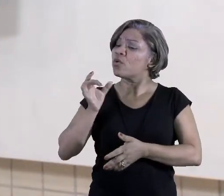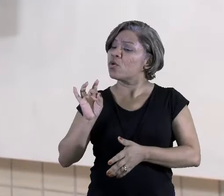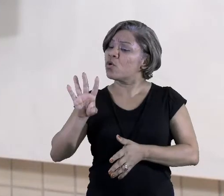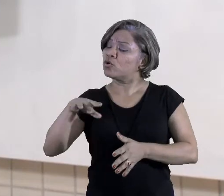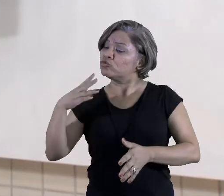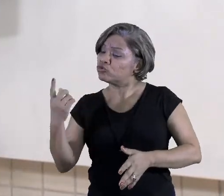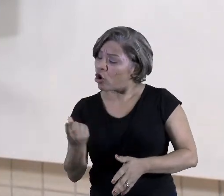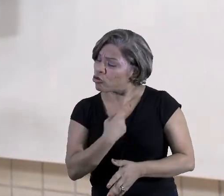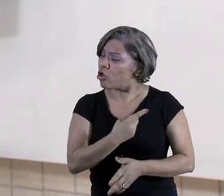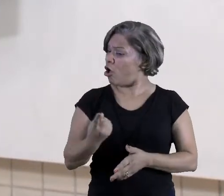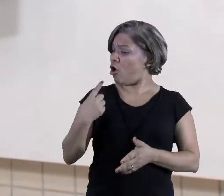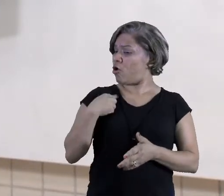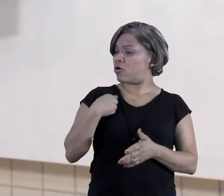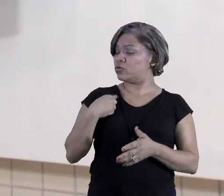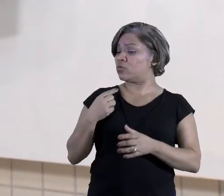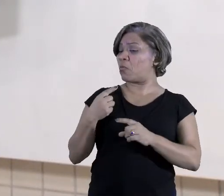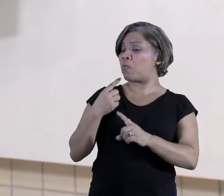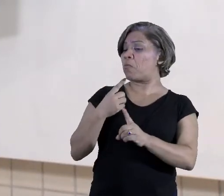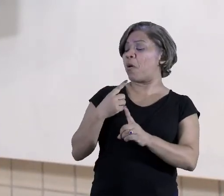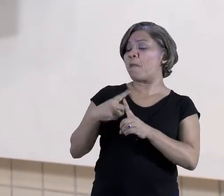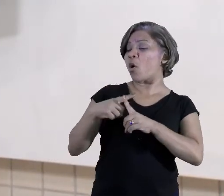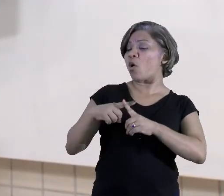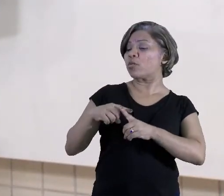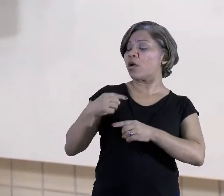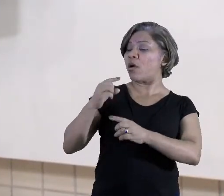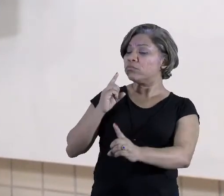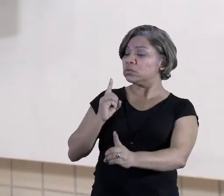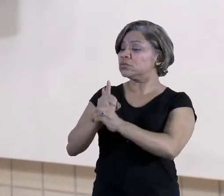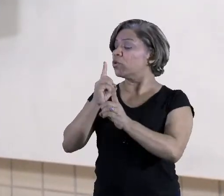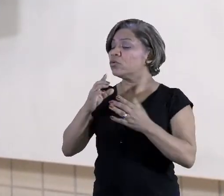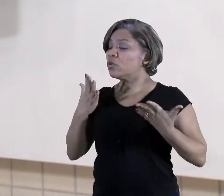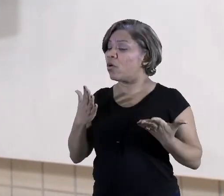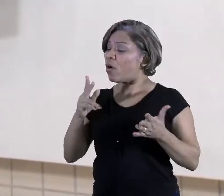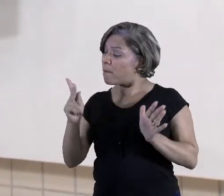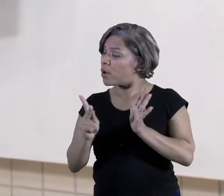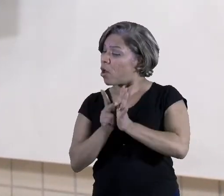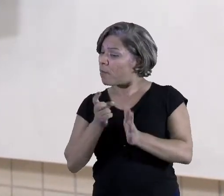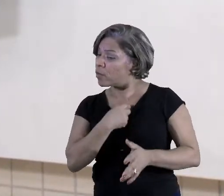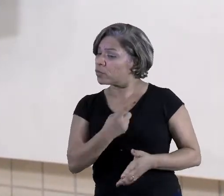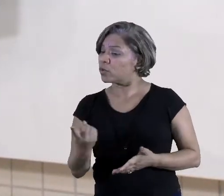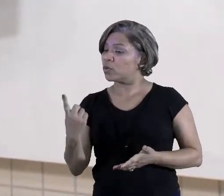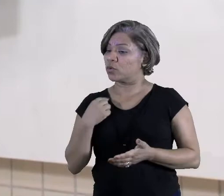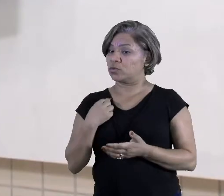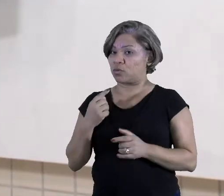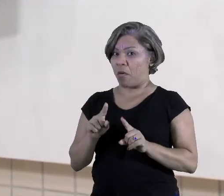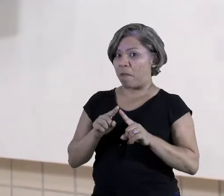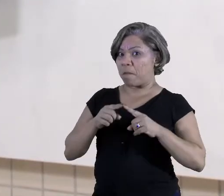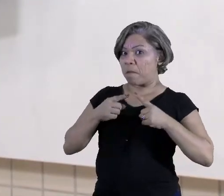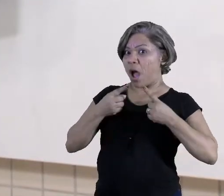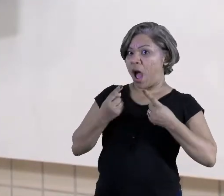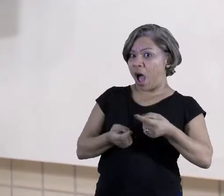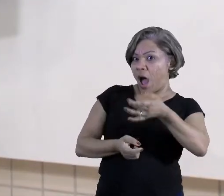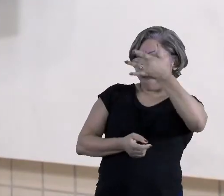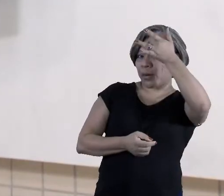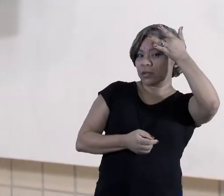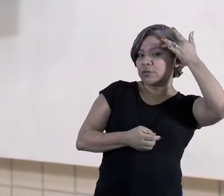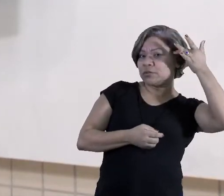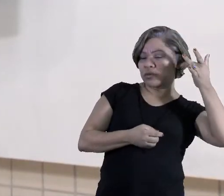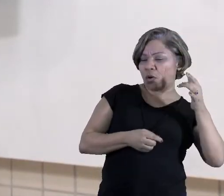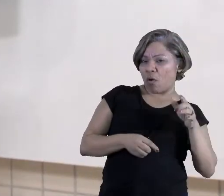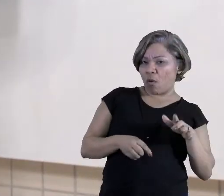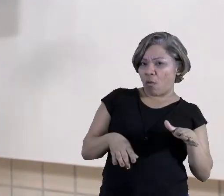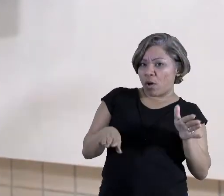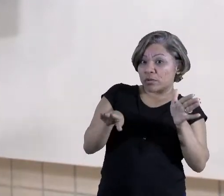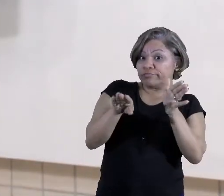o ouro, não. O ouro é de quem encontrou, certo? Já os forasteiros, né, portugueses, pessoas de várias